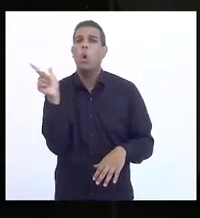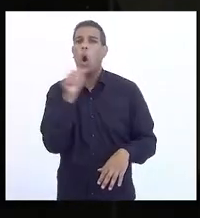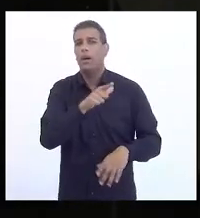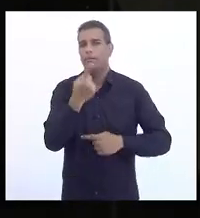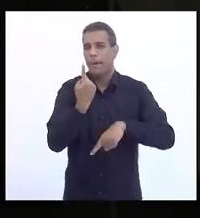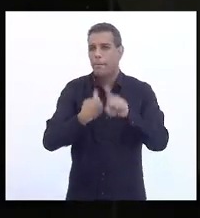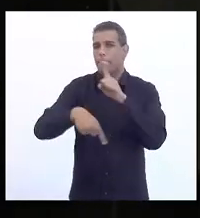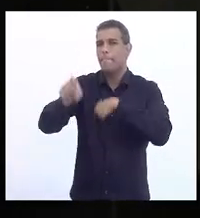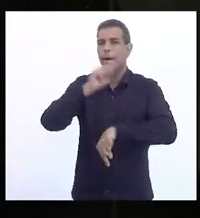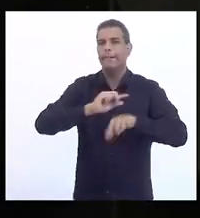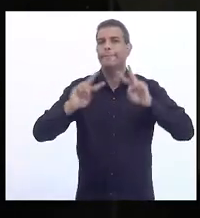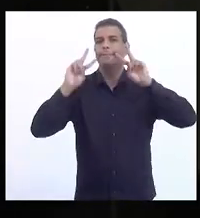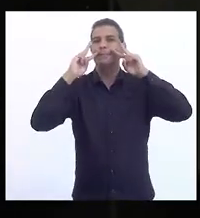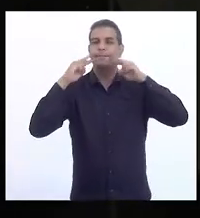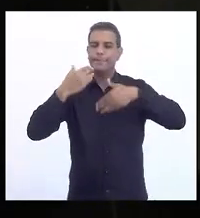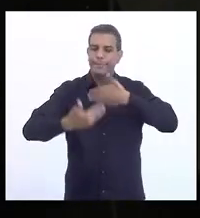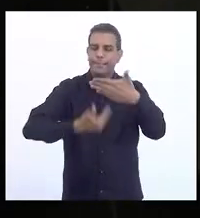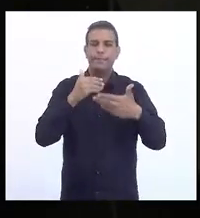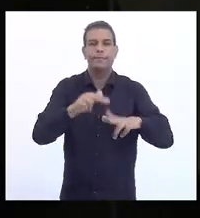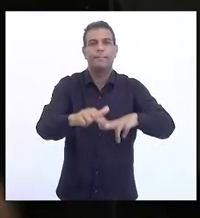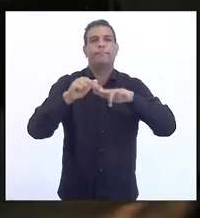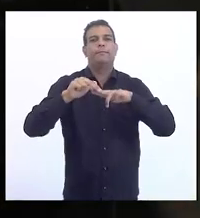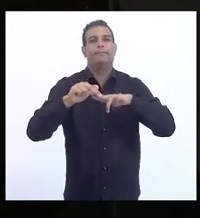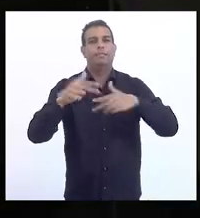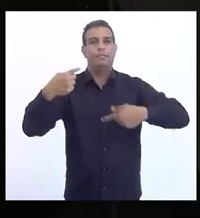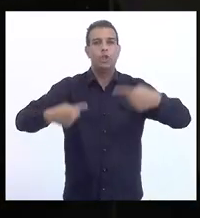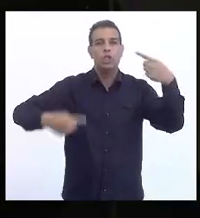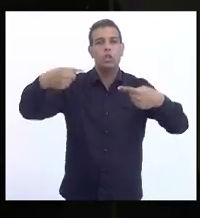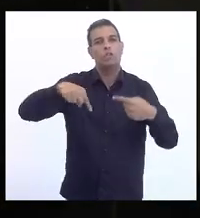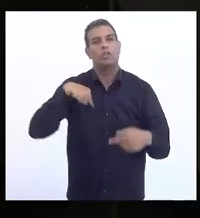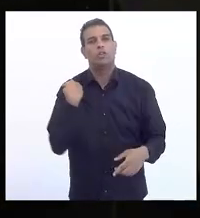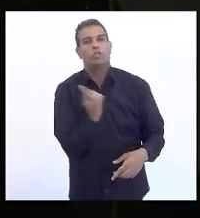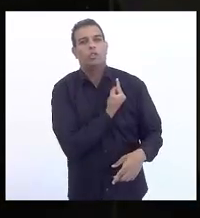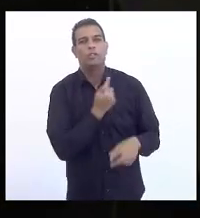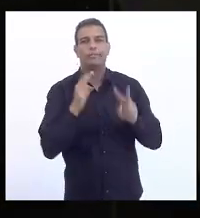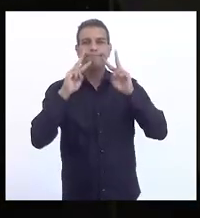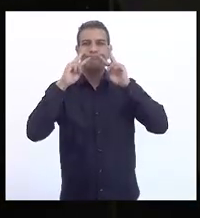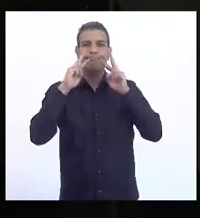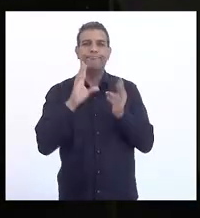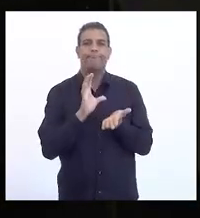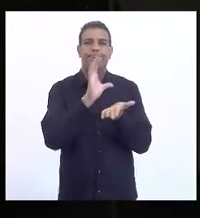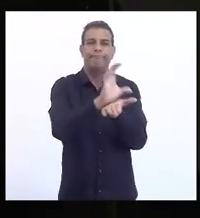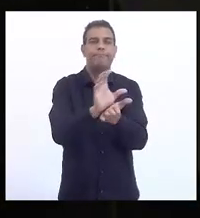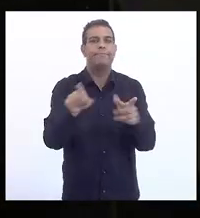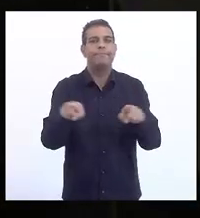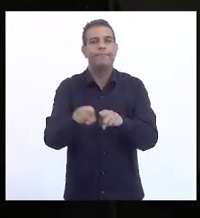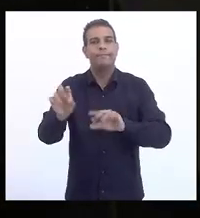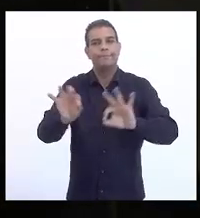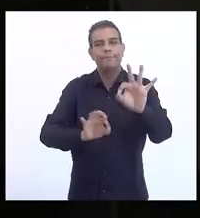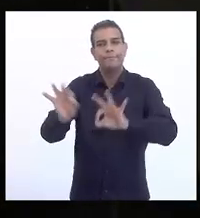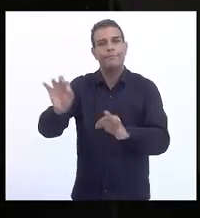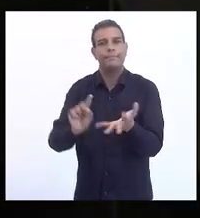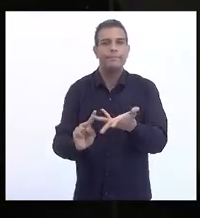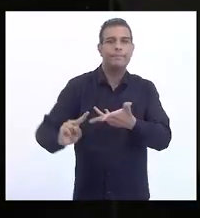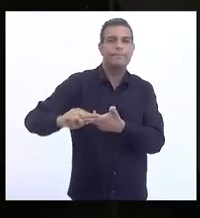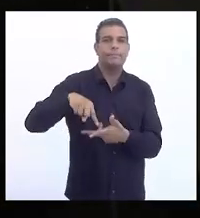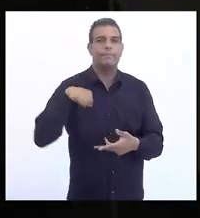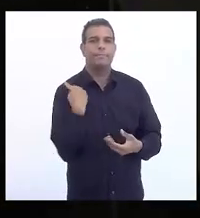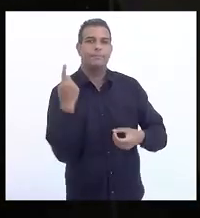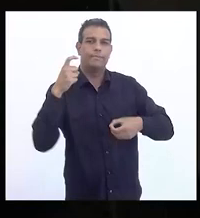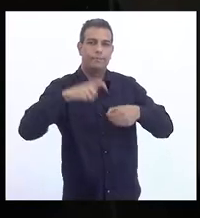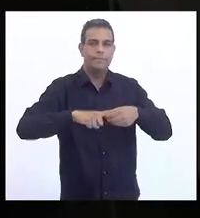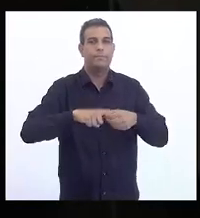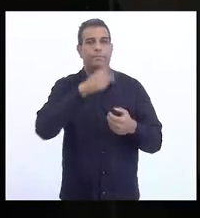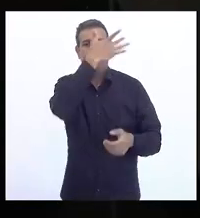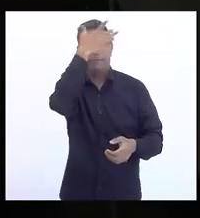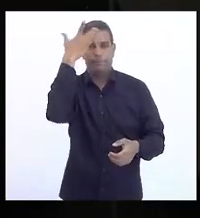como indutor do seu desenvolvimento. Por isso, esse é um debate que tem a ver com orçamento, esse é um debate que tem a ver com o plano plurianual, e a gente voltará à tribuna amanhã